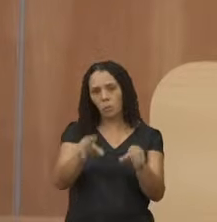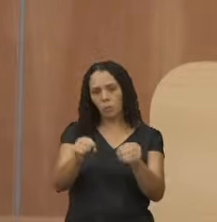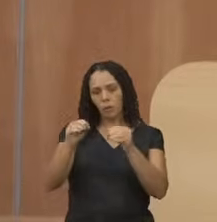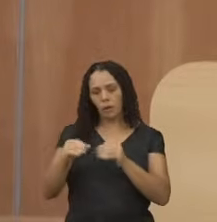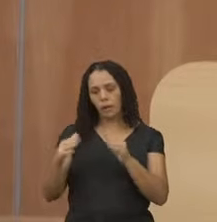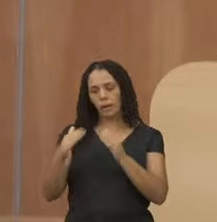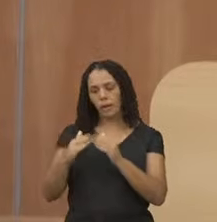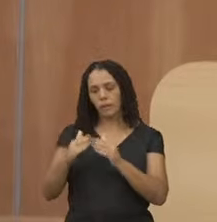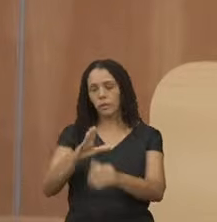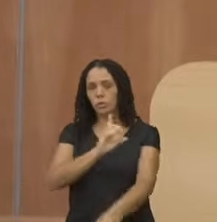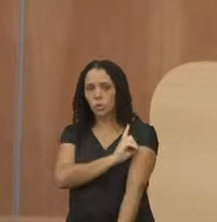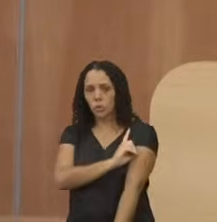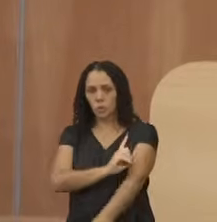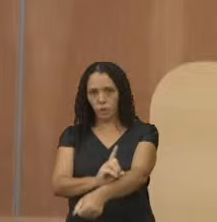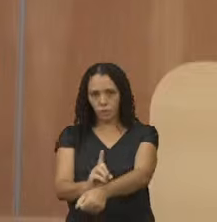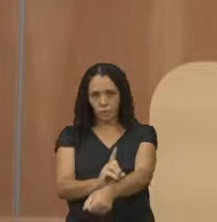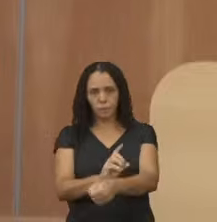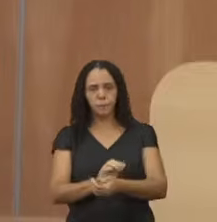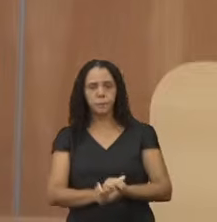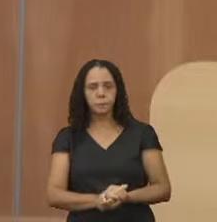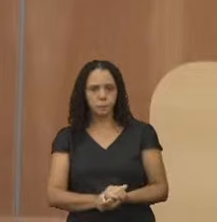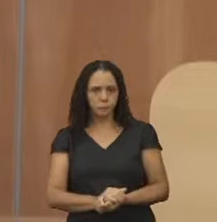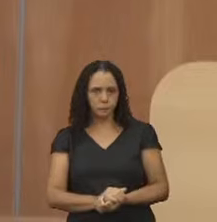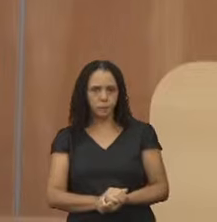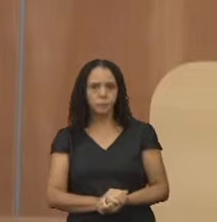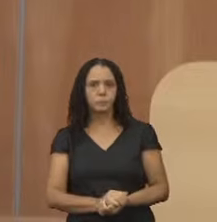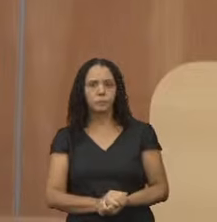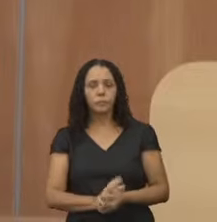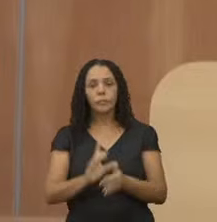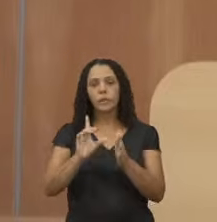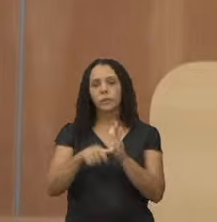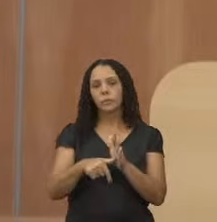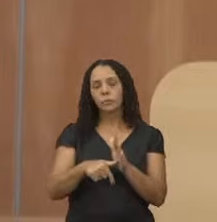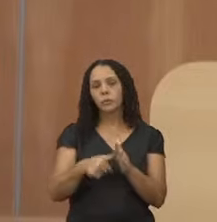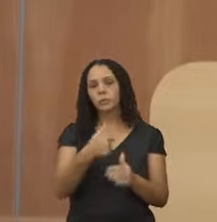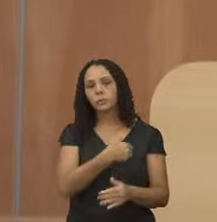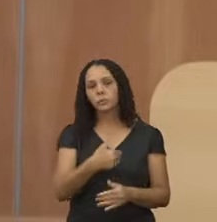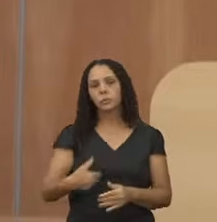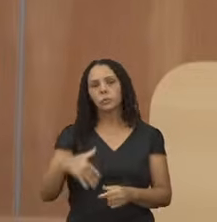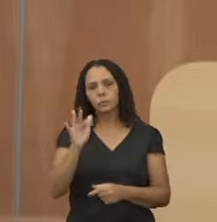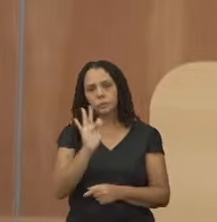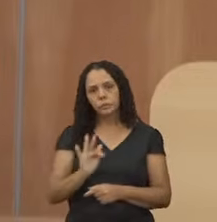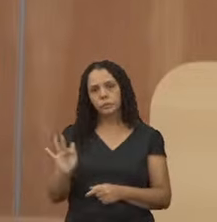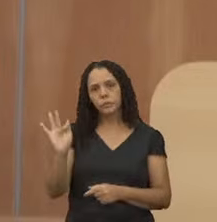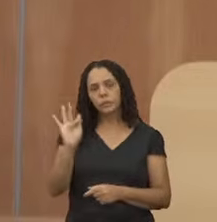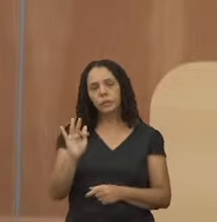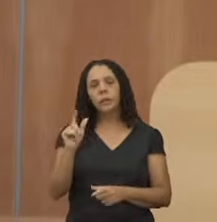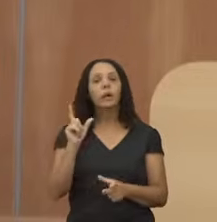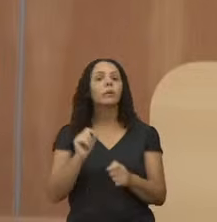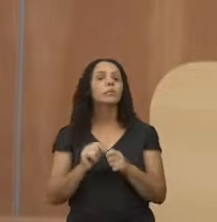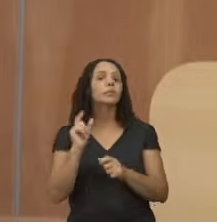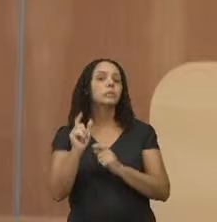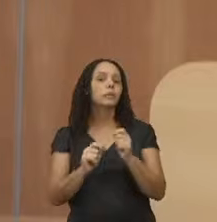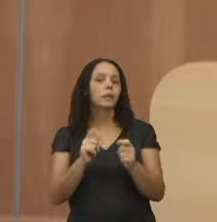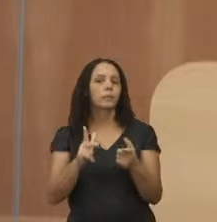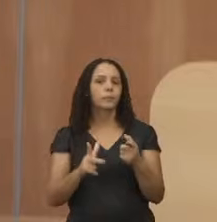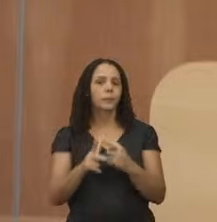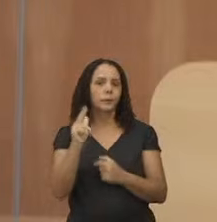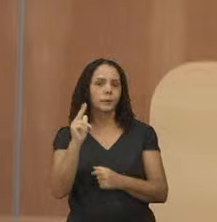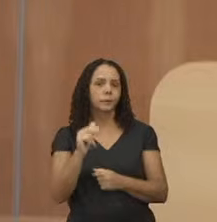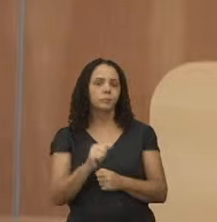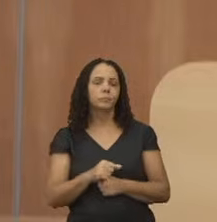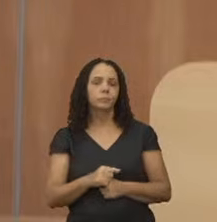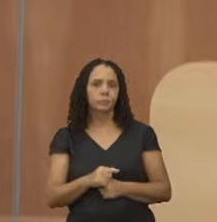digna. Aí veio o governo anterior federal. O que fez? Cortou o